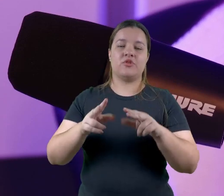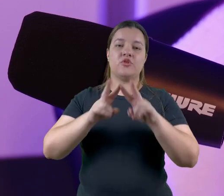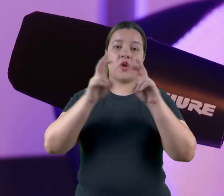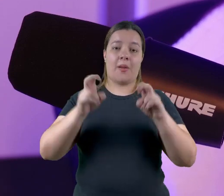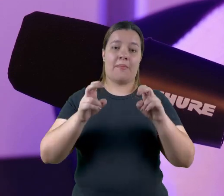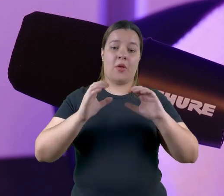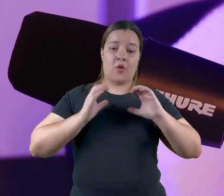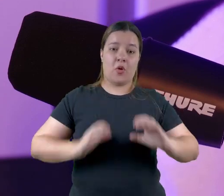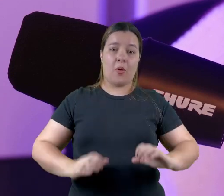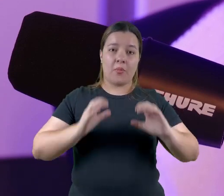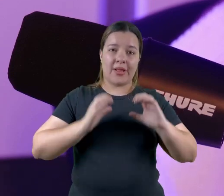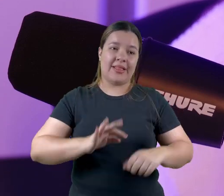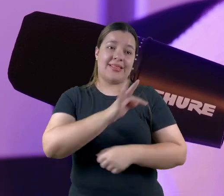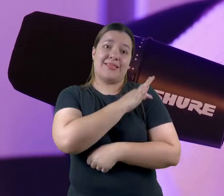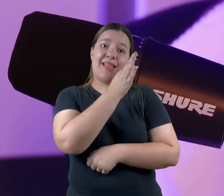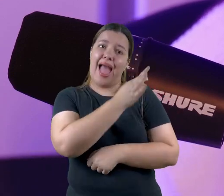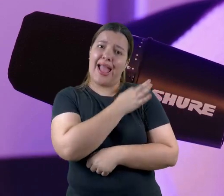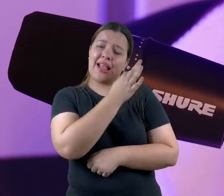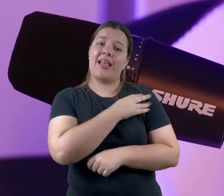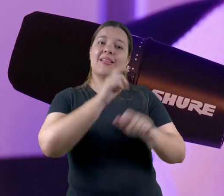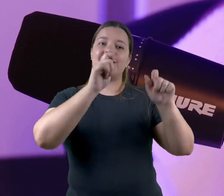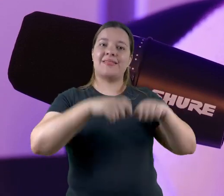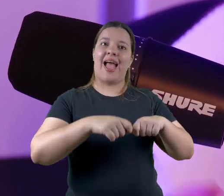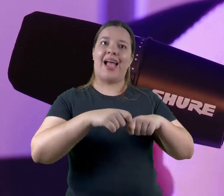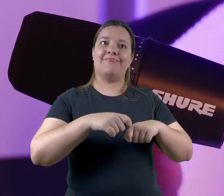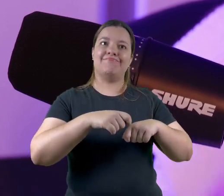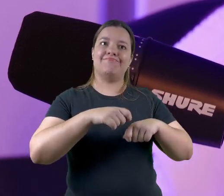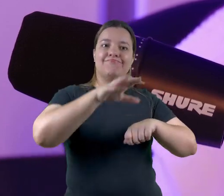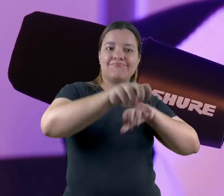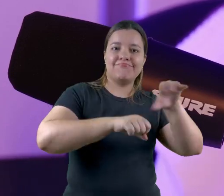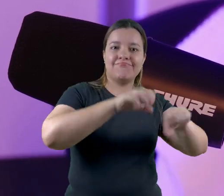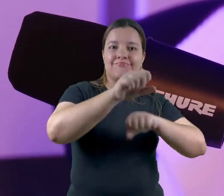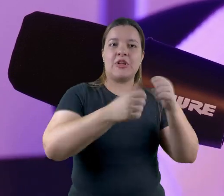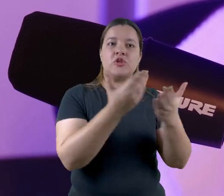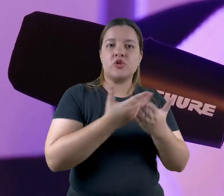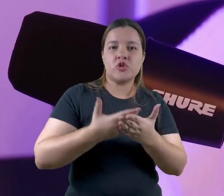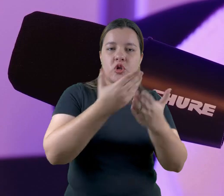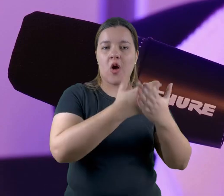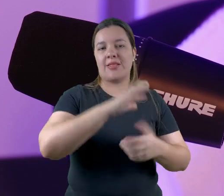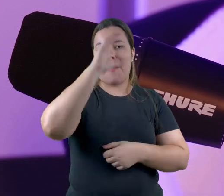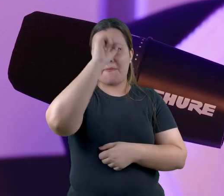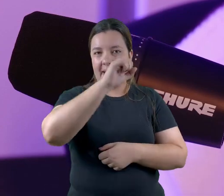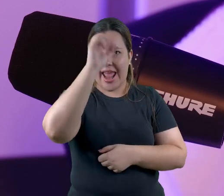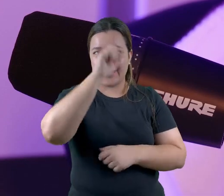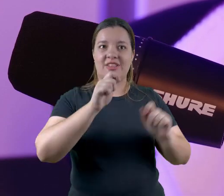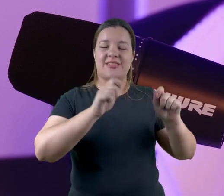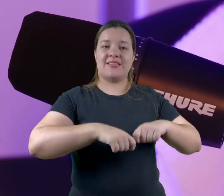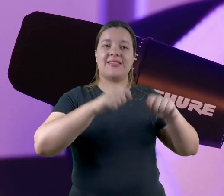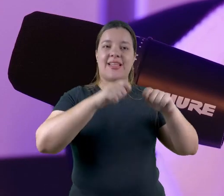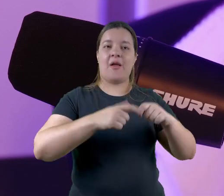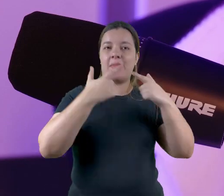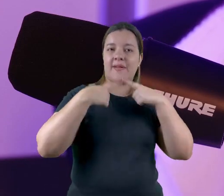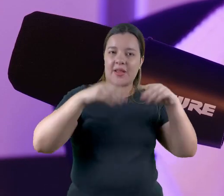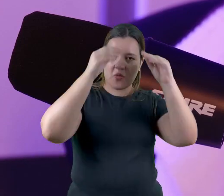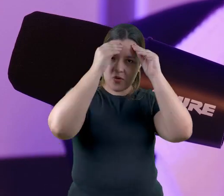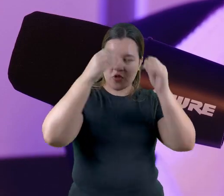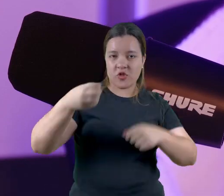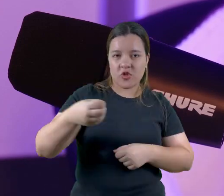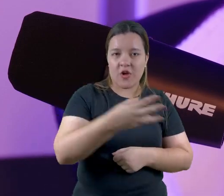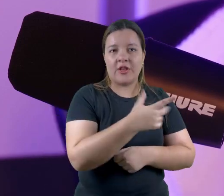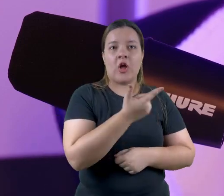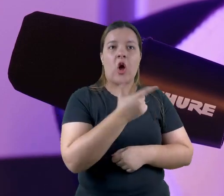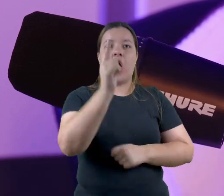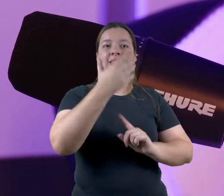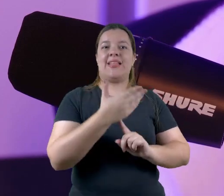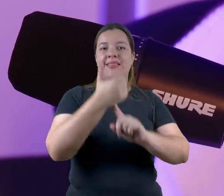de soft Skill porque eu acho que hard Skill a gente consegue ir atrás é estuda aprende uma linguagem nova